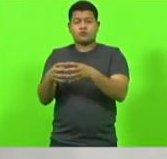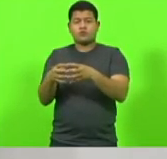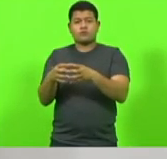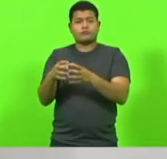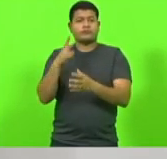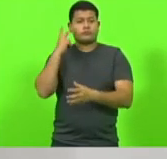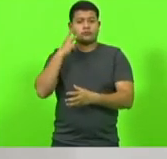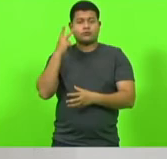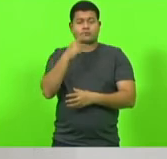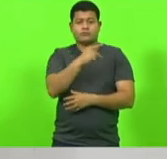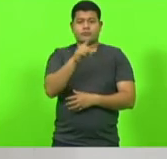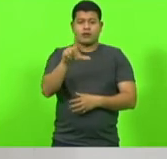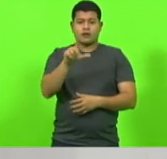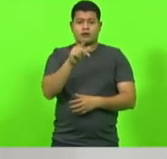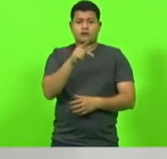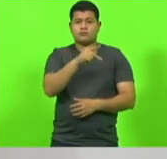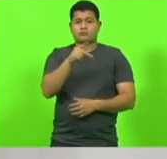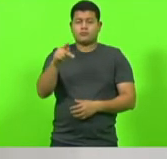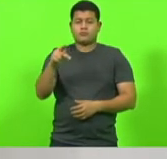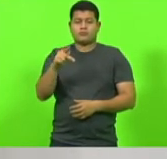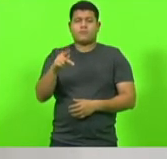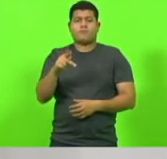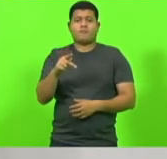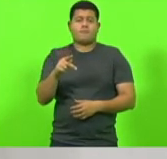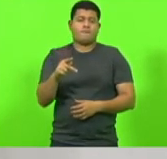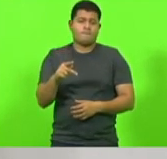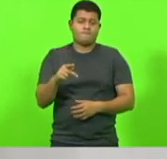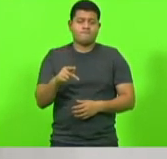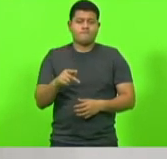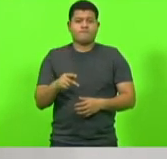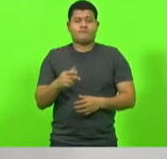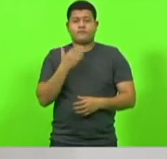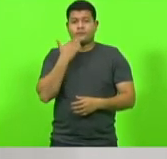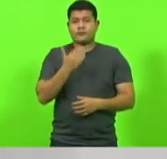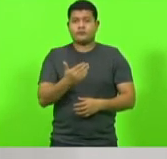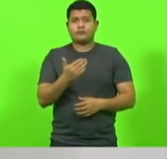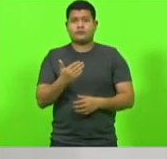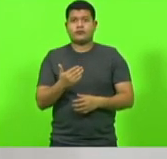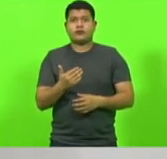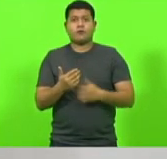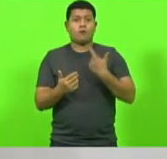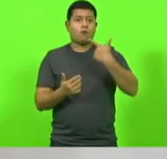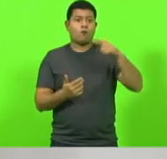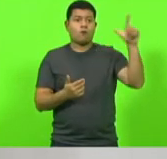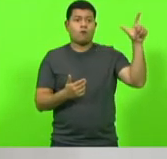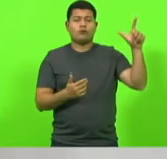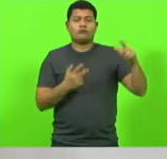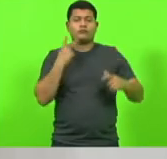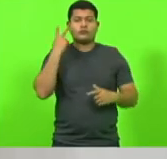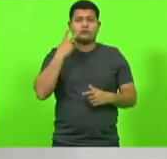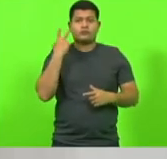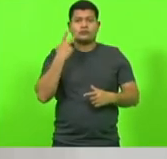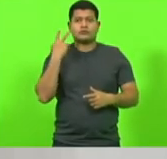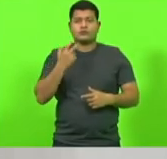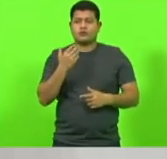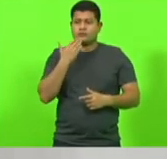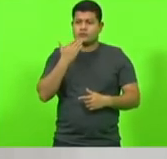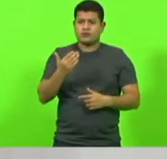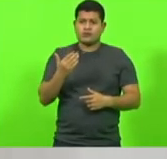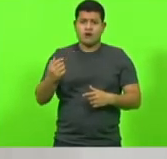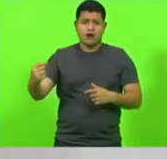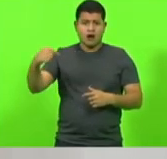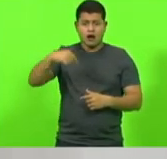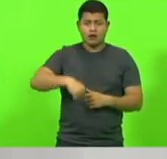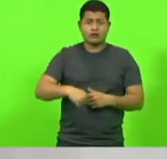do PP que fizeram a solicitação. Nenhum outro mais fez solicitação